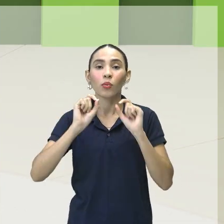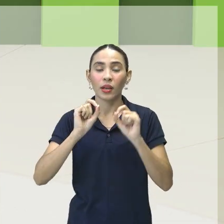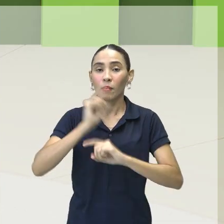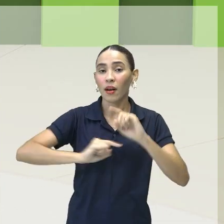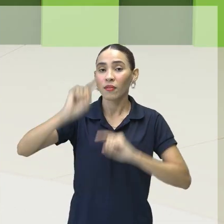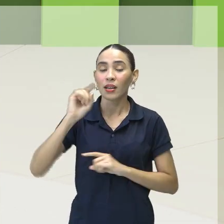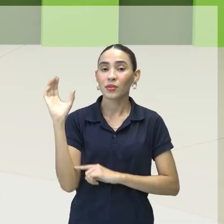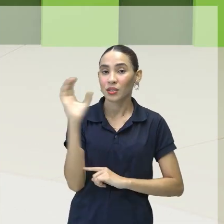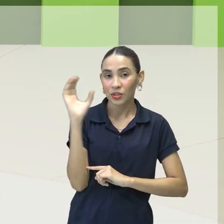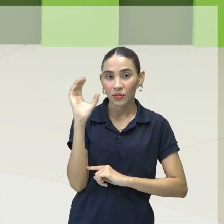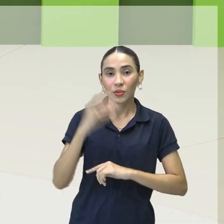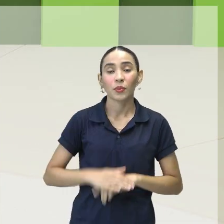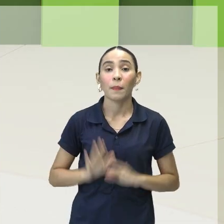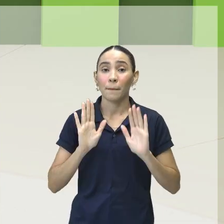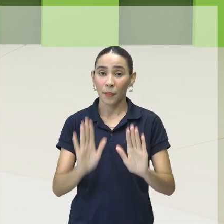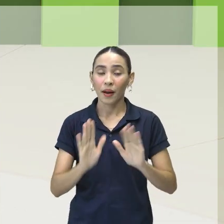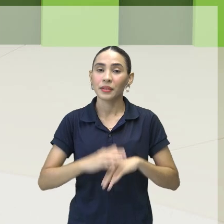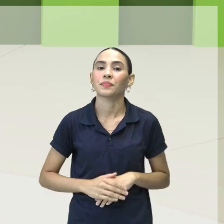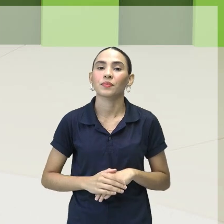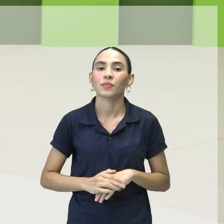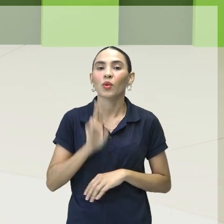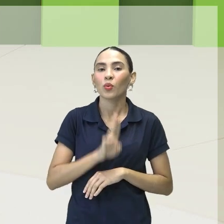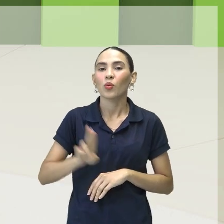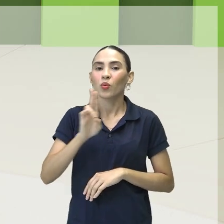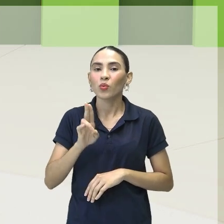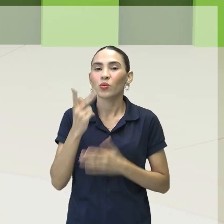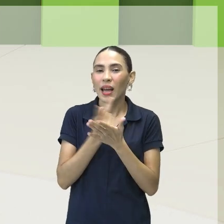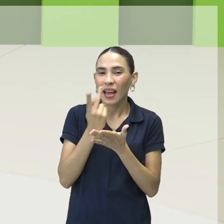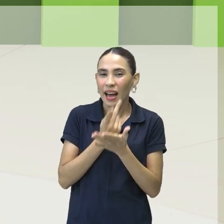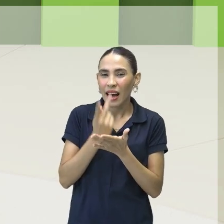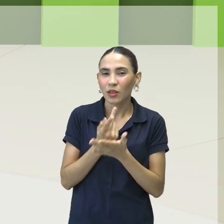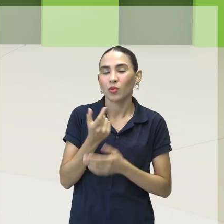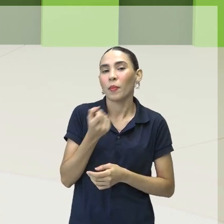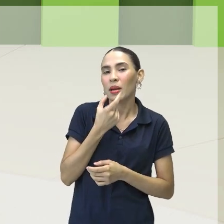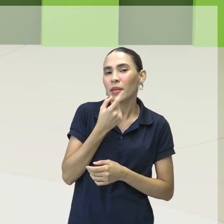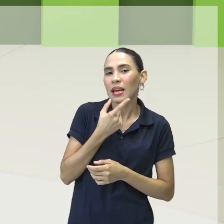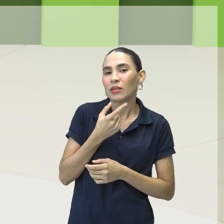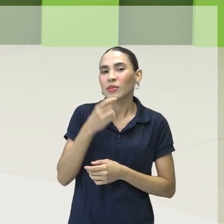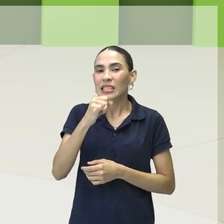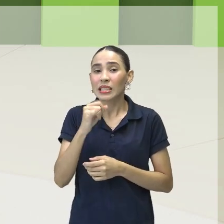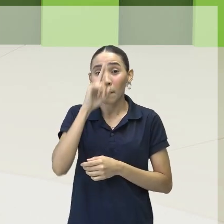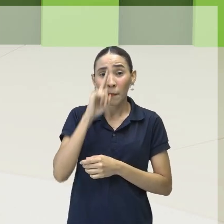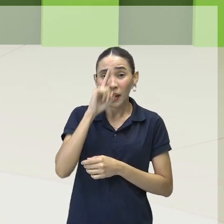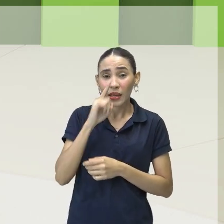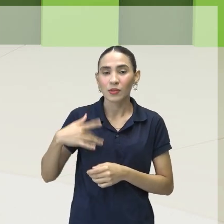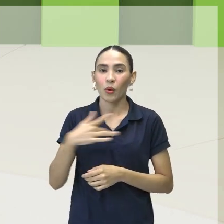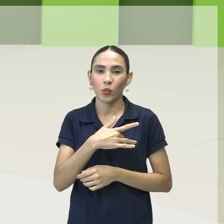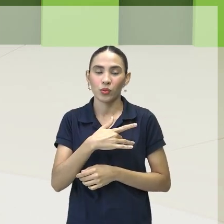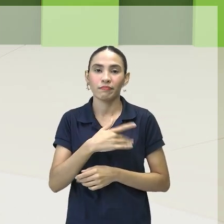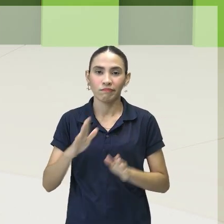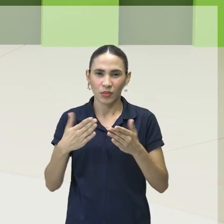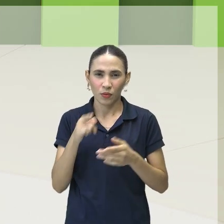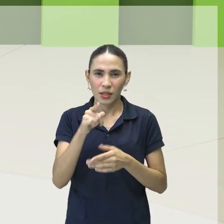avanço científico. Mas, e quando o uso indiscriminado desses medicamentos se torna uma ameaça à saúde?